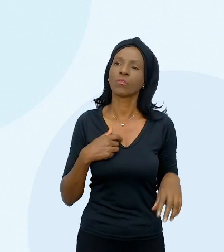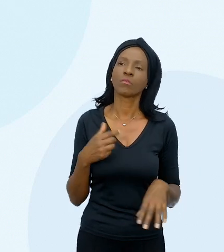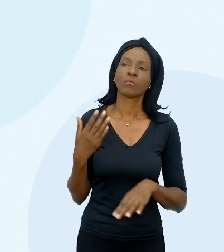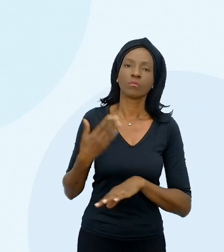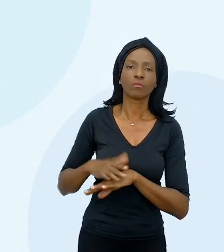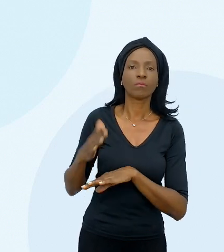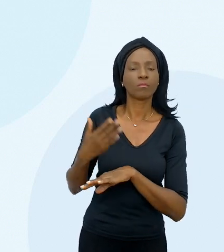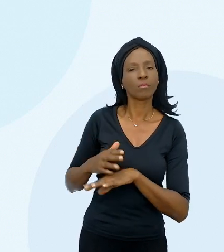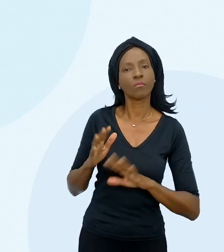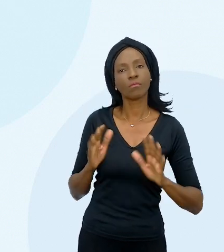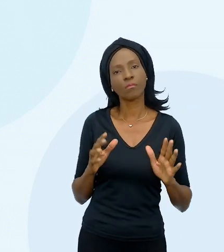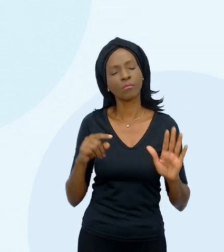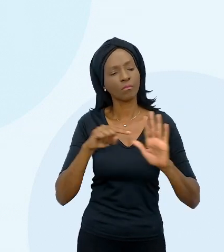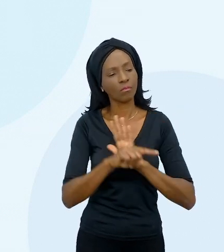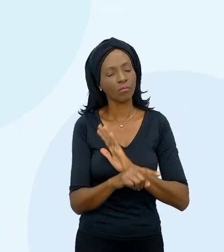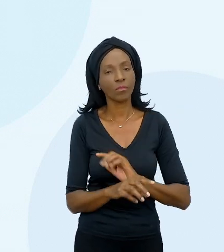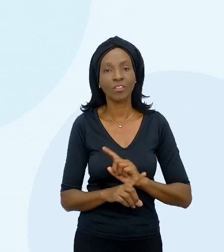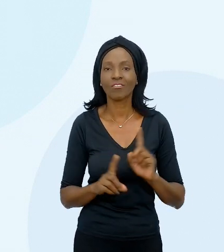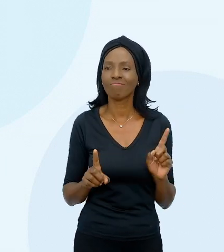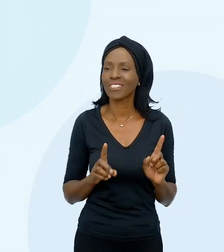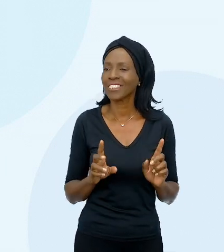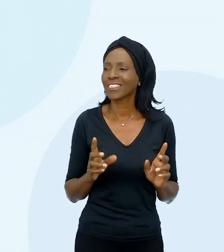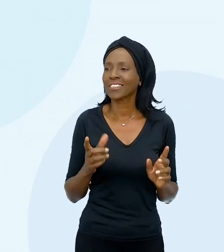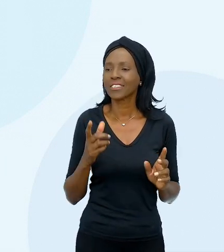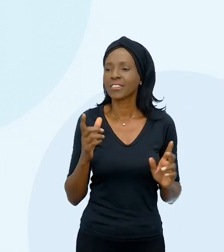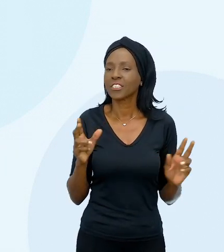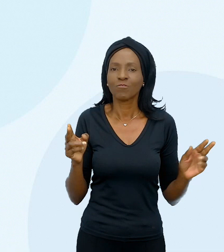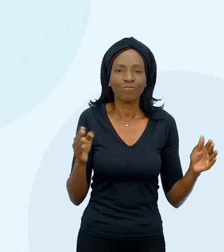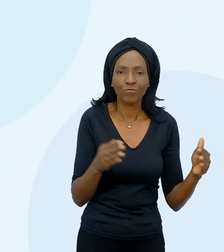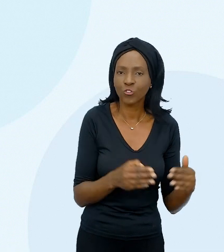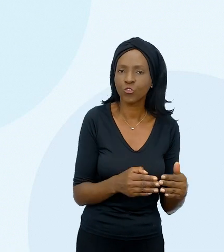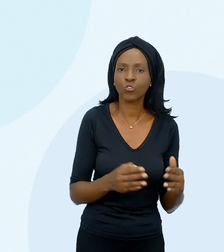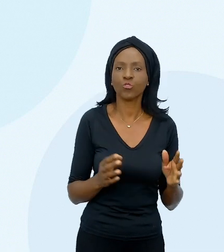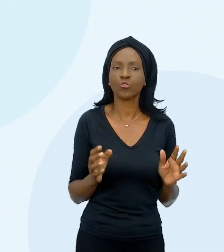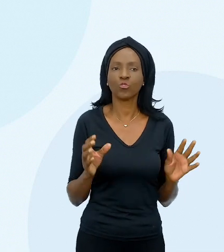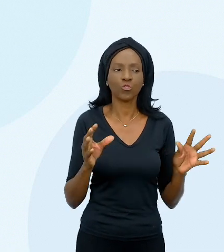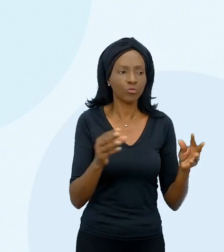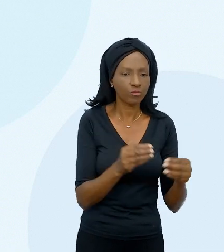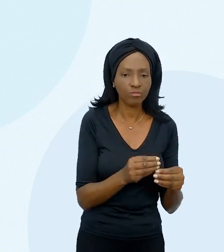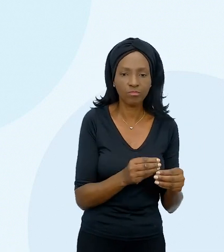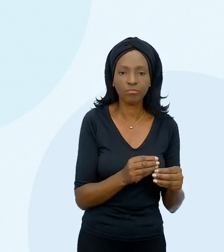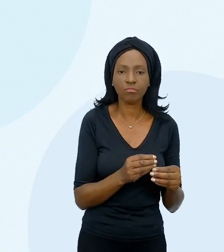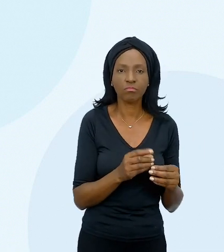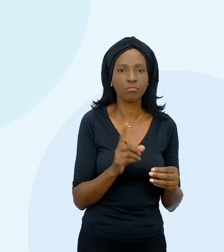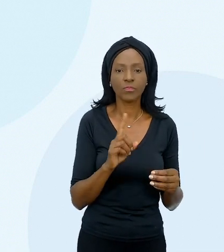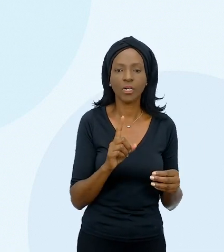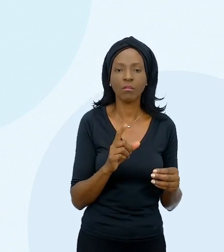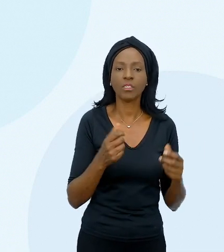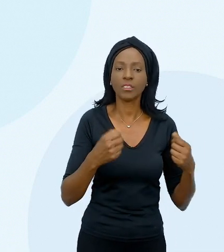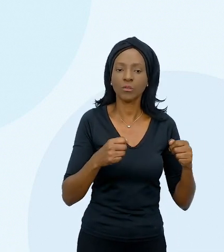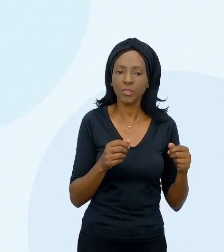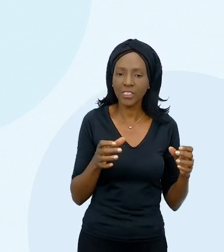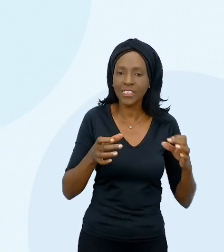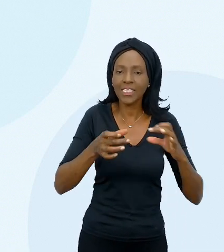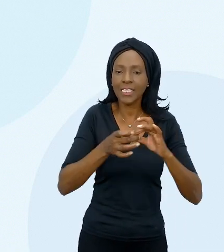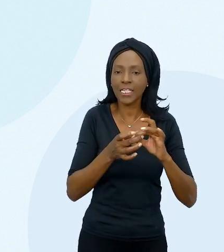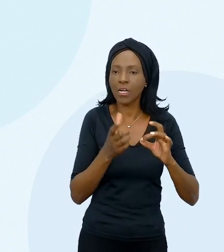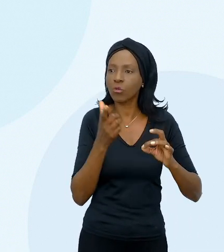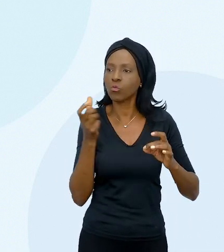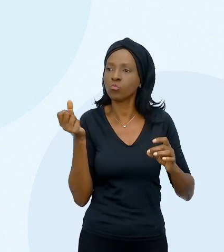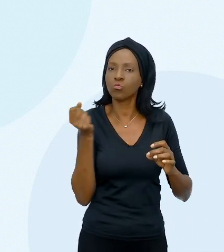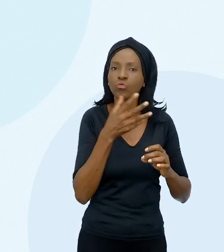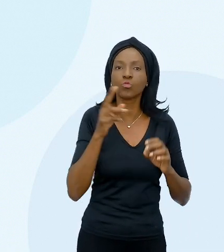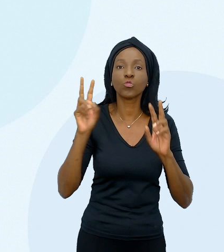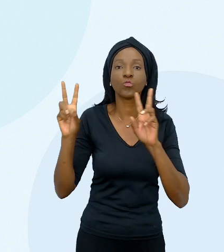nas perguntas, mas ele não fecha, né? Se ele não fecha, ele se liga novamente a um novo tema. O que eu